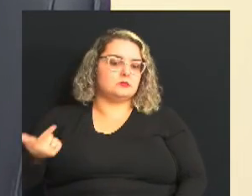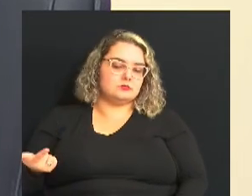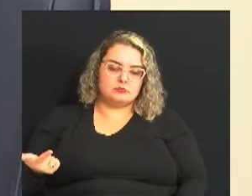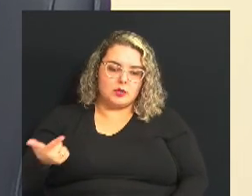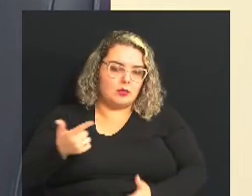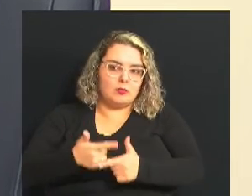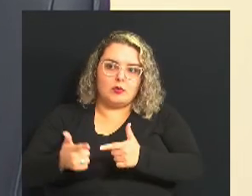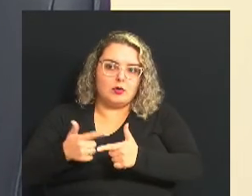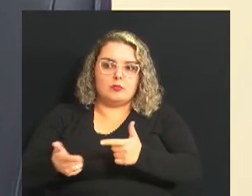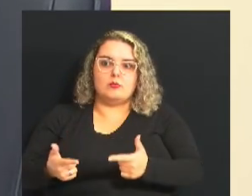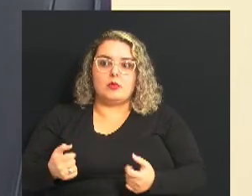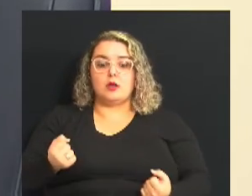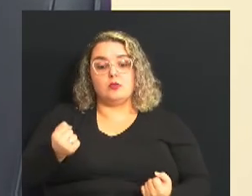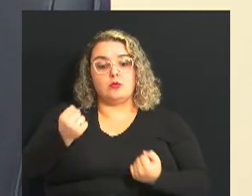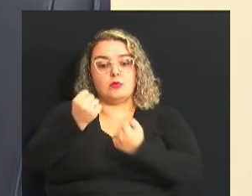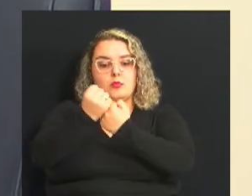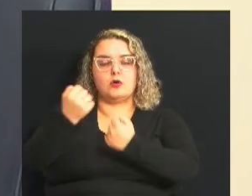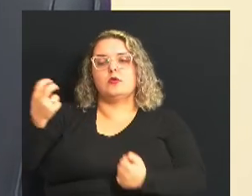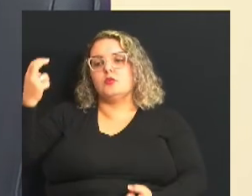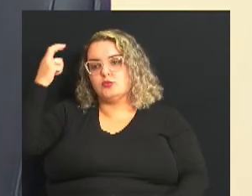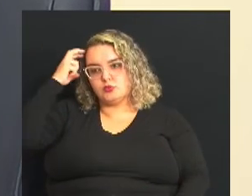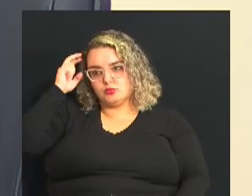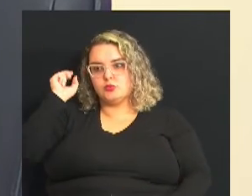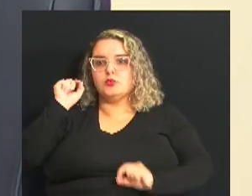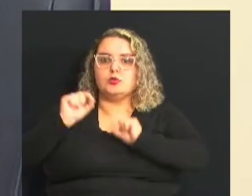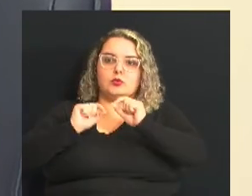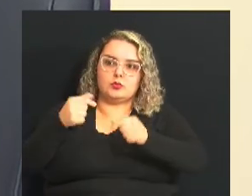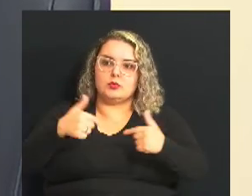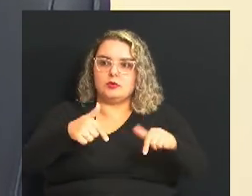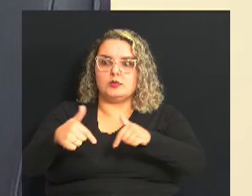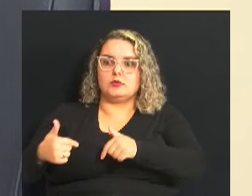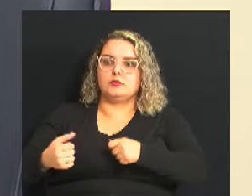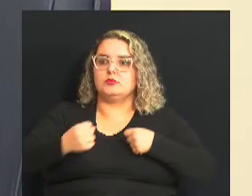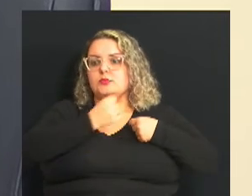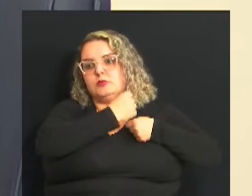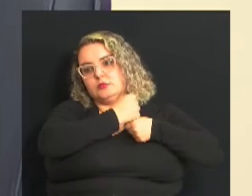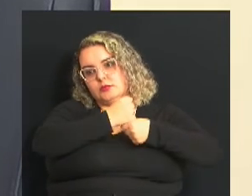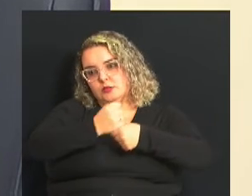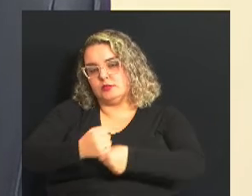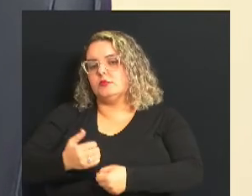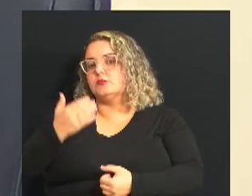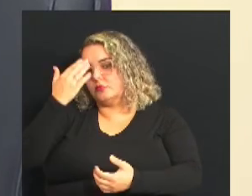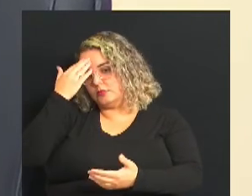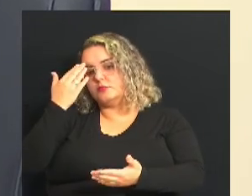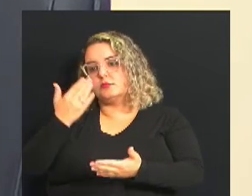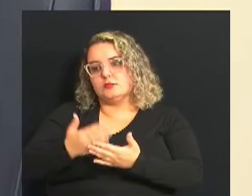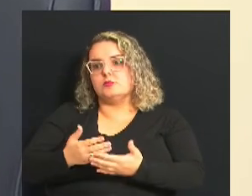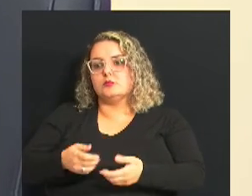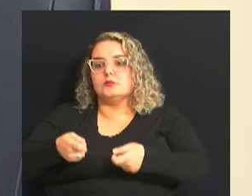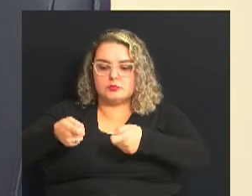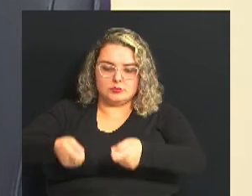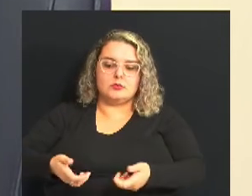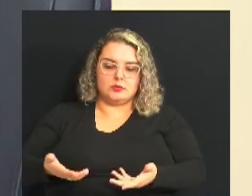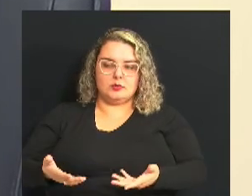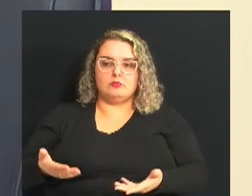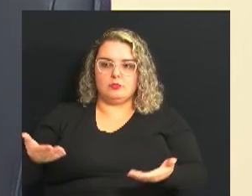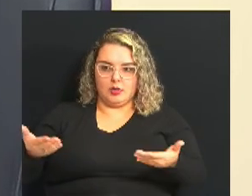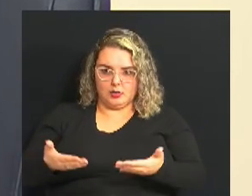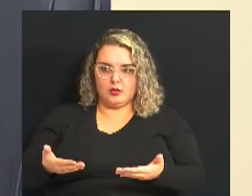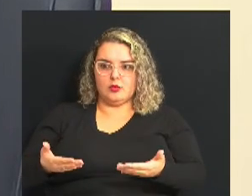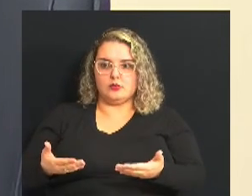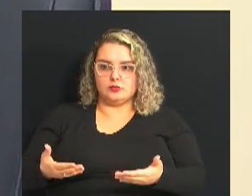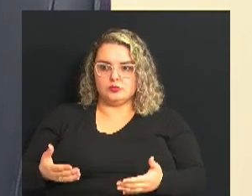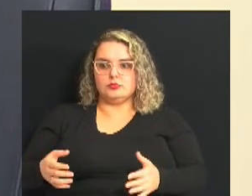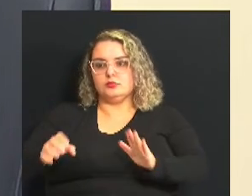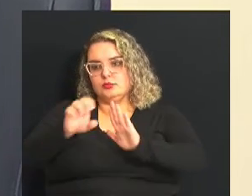apoio cultural. Então, o que nós temos trabalhado nos últimos anos, e eu acredito que deve se formalizar agora no formato de um estatuto